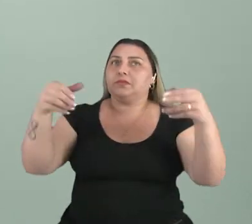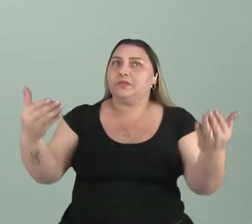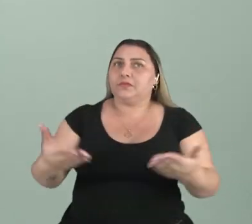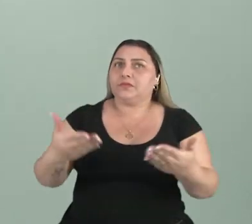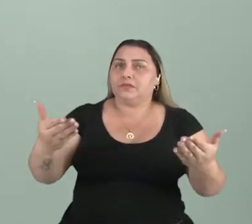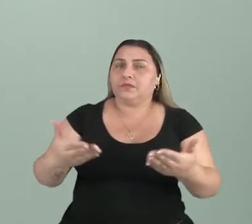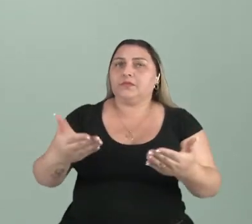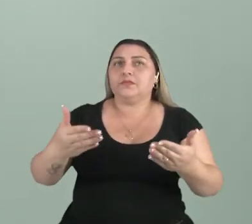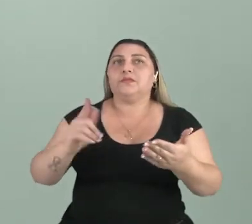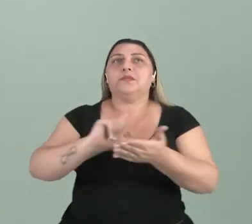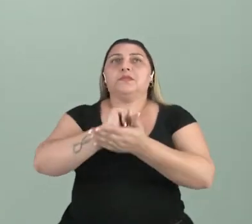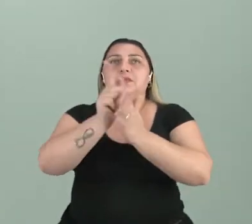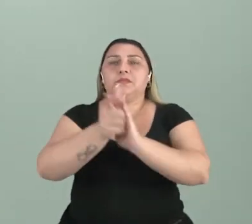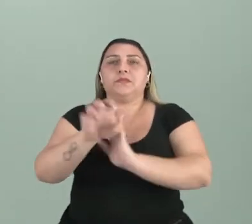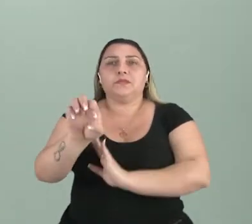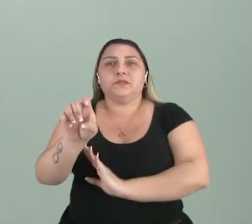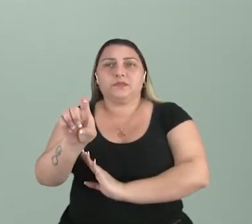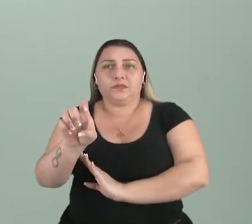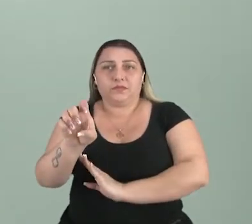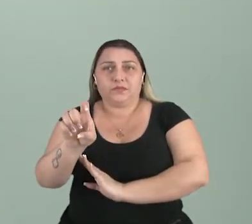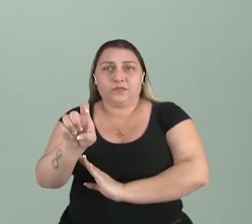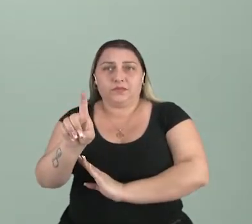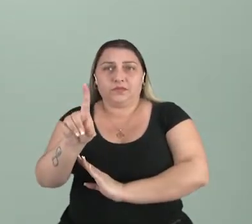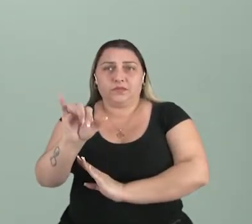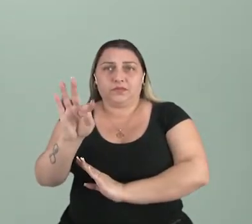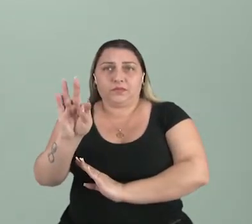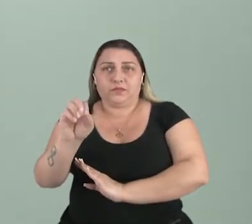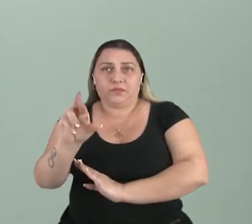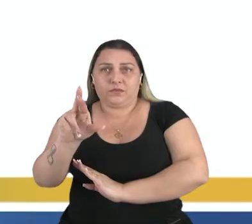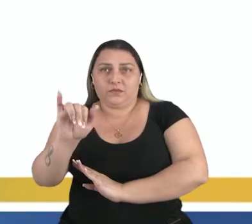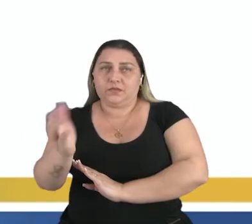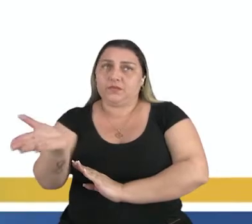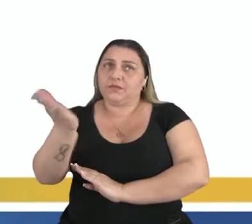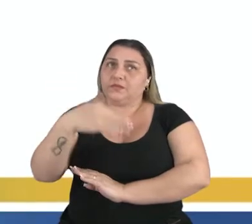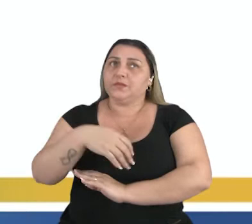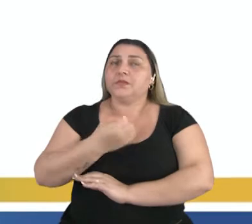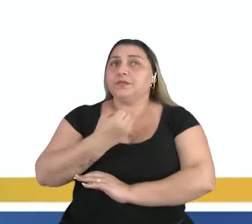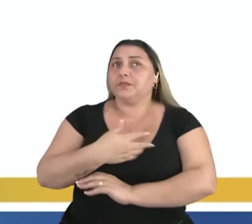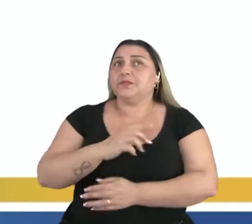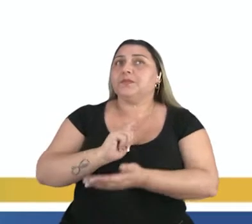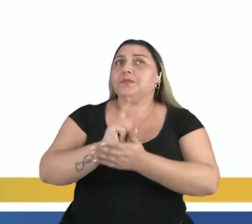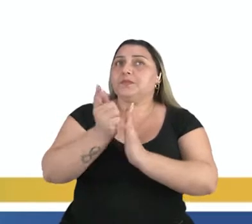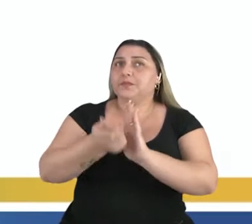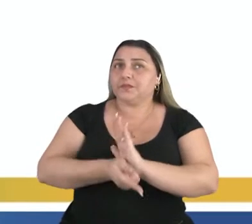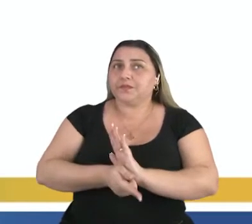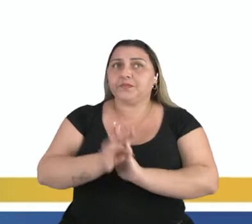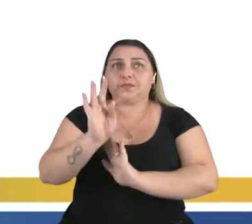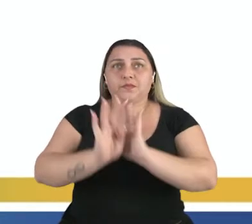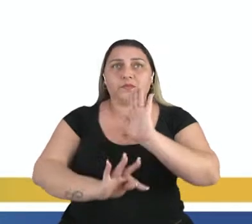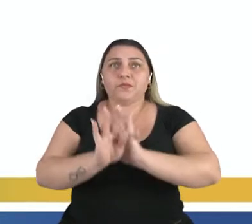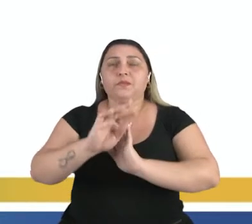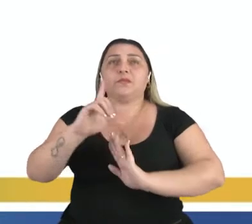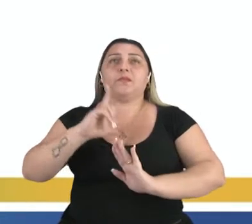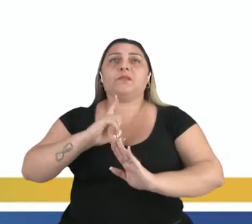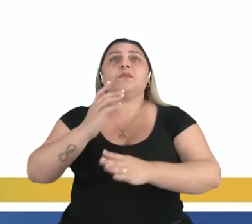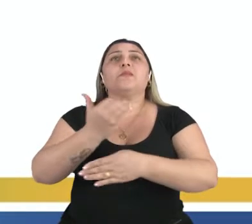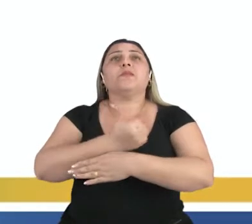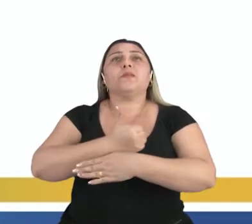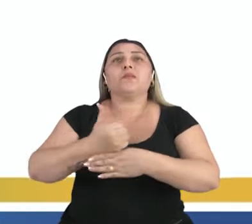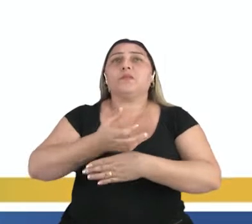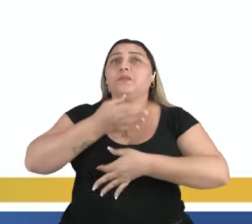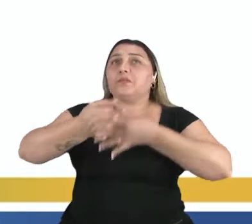hoje é gênero editorial. Vamos lá? Bem, o texto editorial tem como um